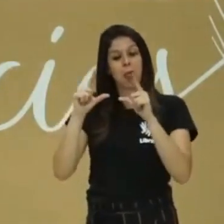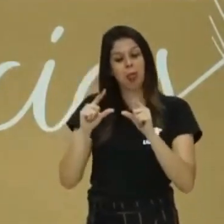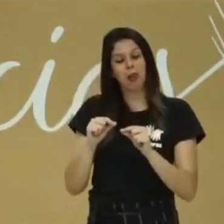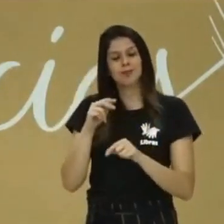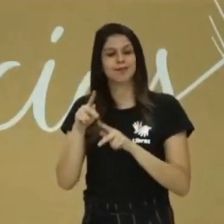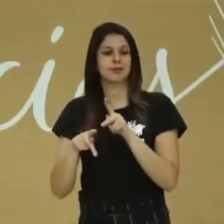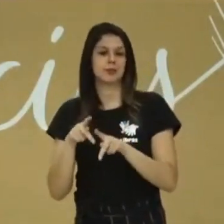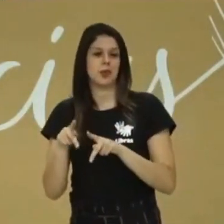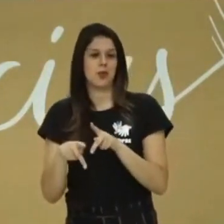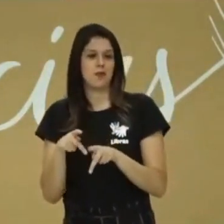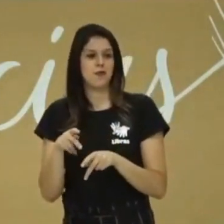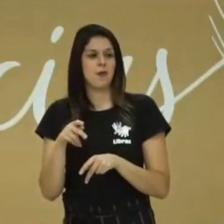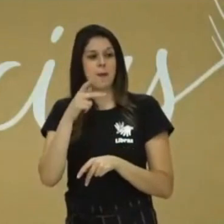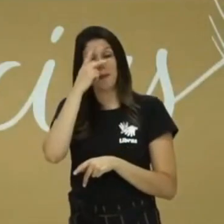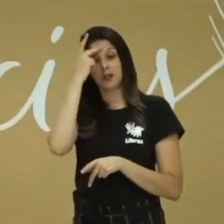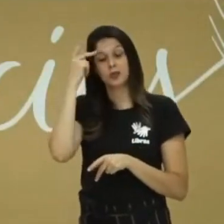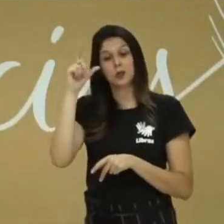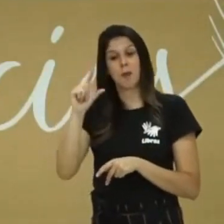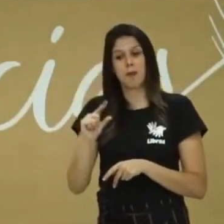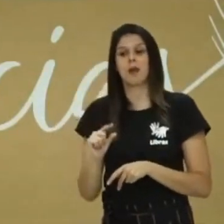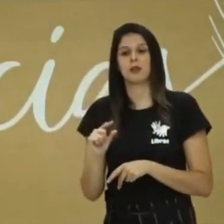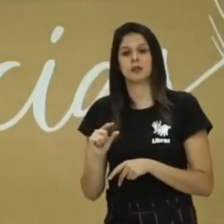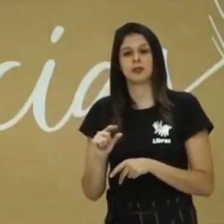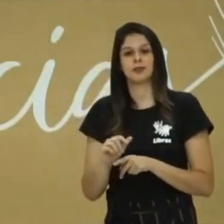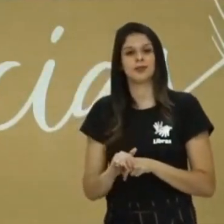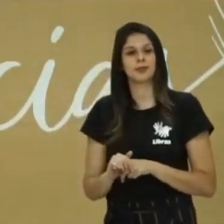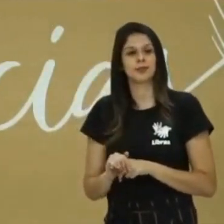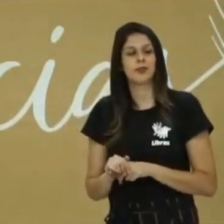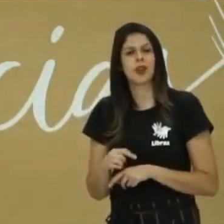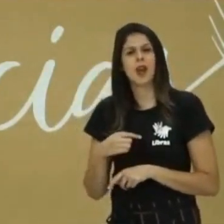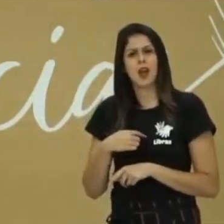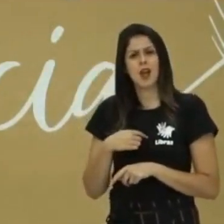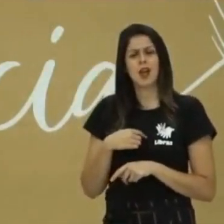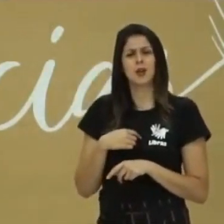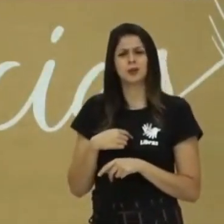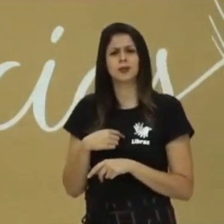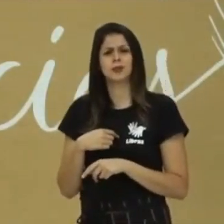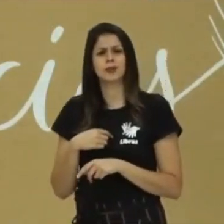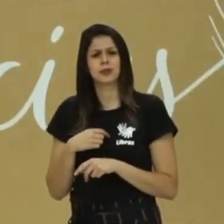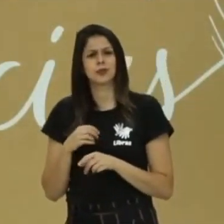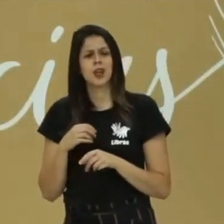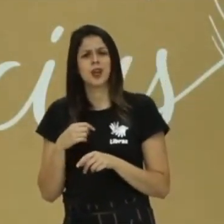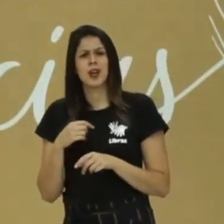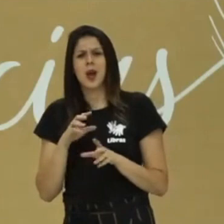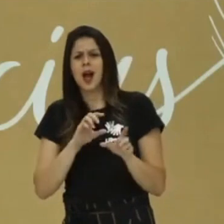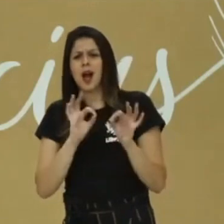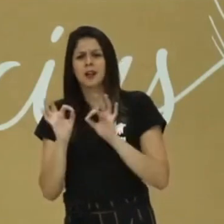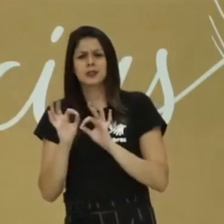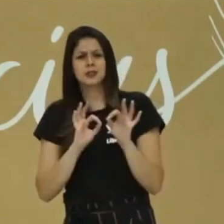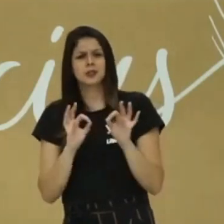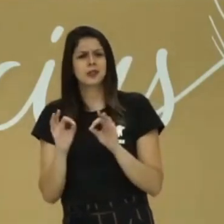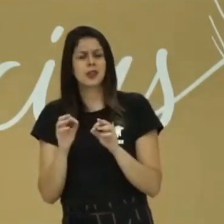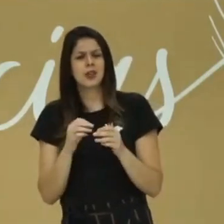é isso que eles querem para a humanidade e recentemente eu escutei falar de um negócio que deu um frio na espinha